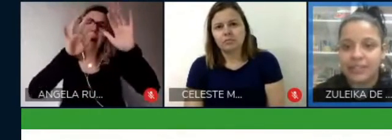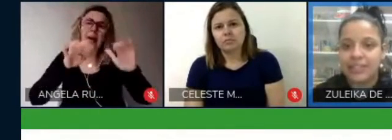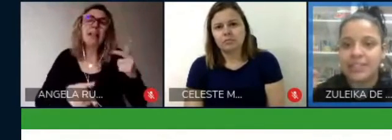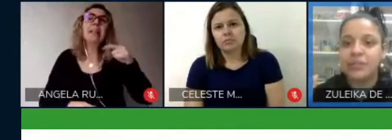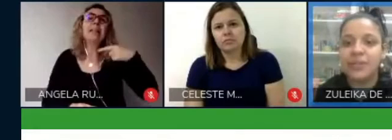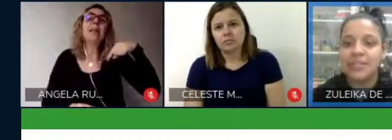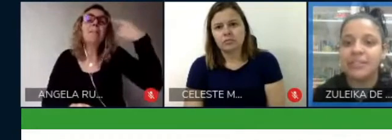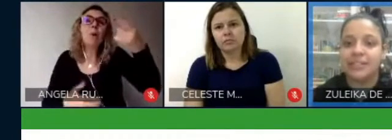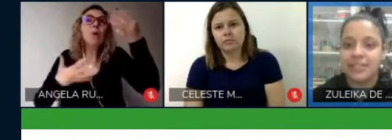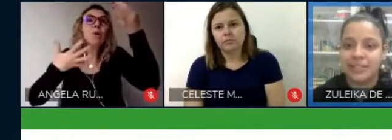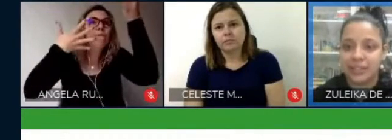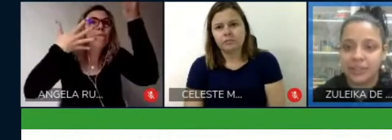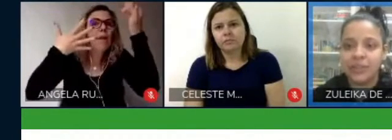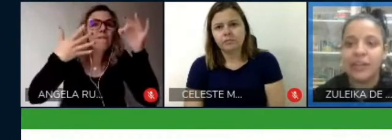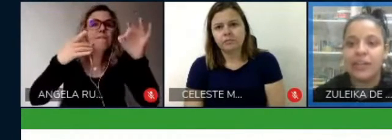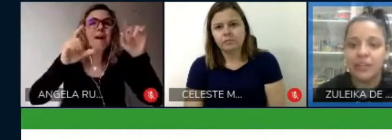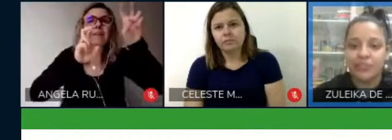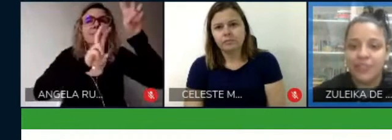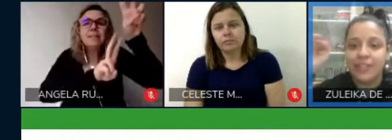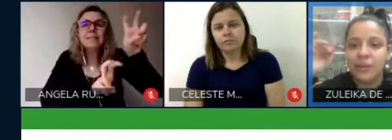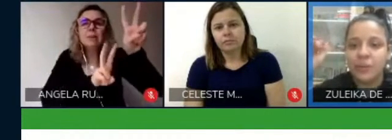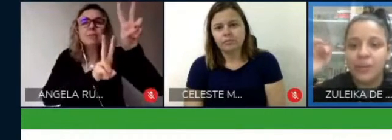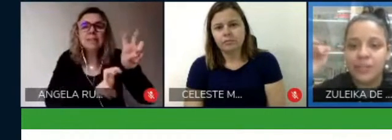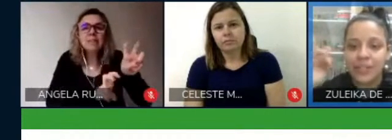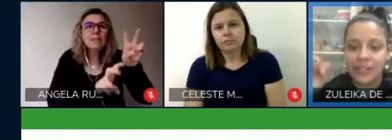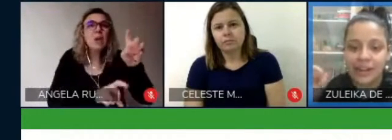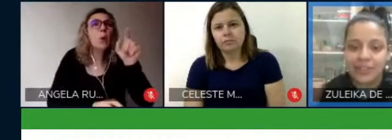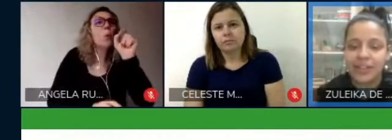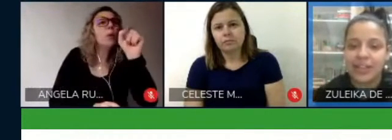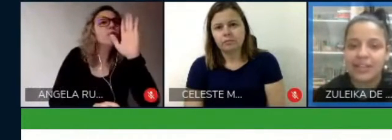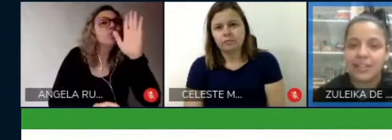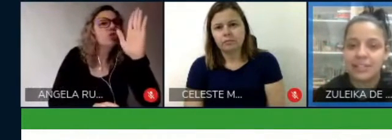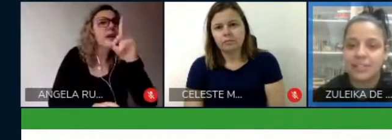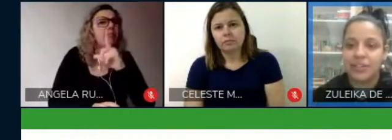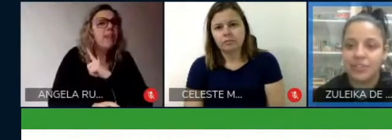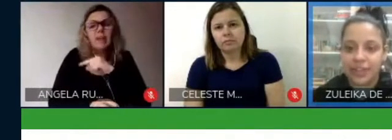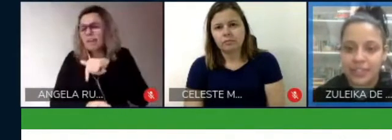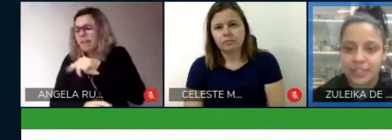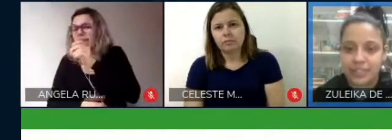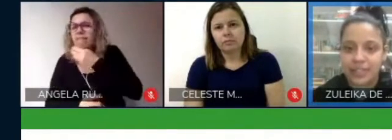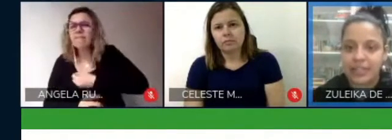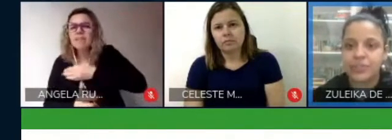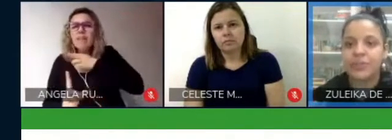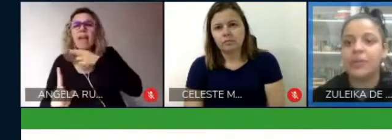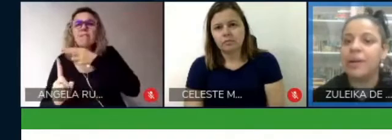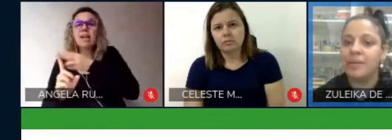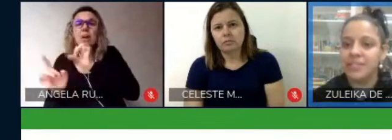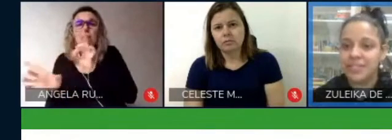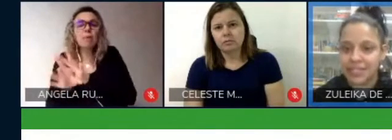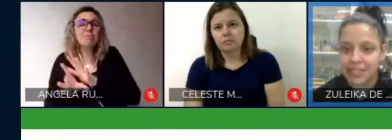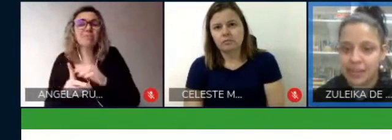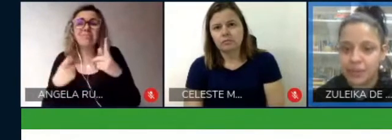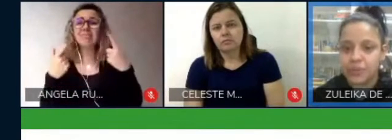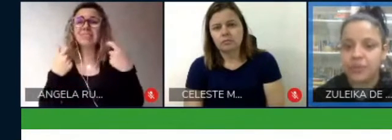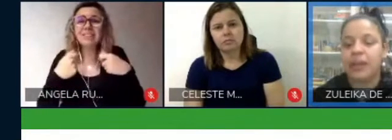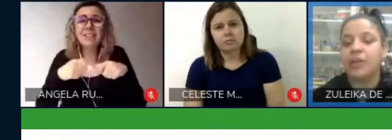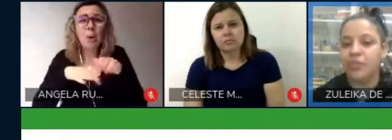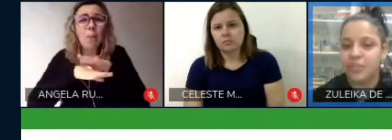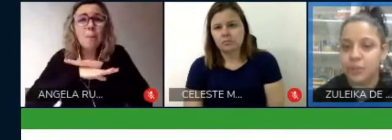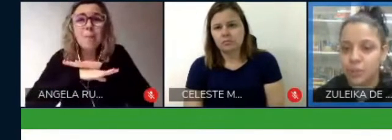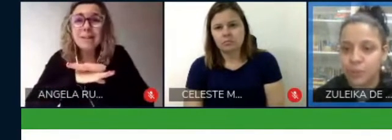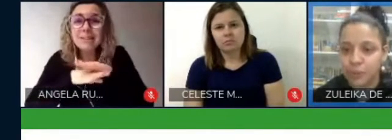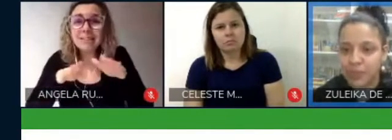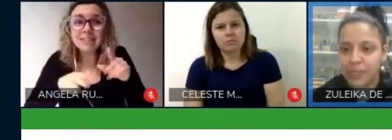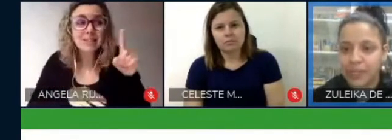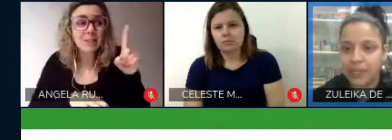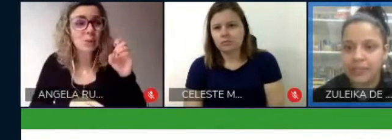ia citação a citação e via o que já estava lá na lista de referências. Isso não é mais necessário, o